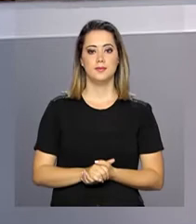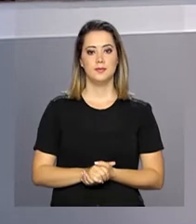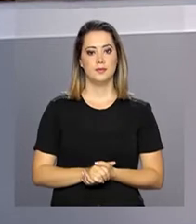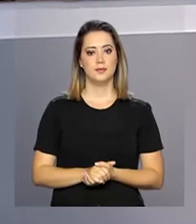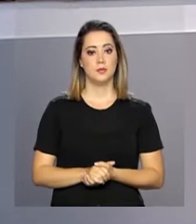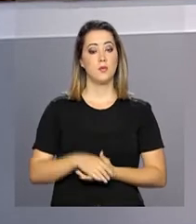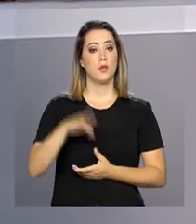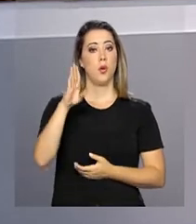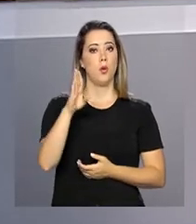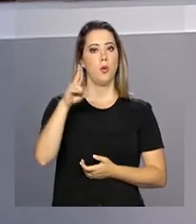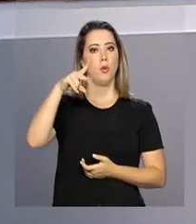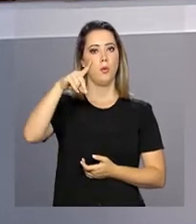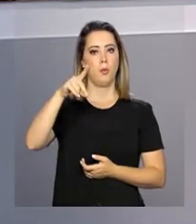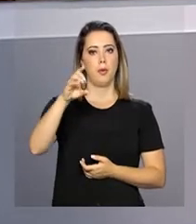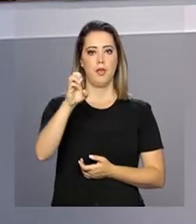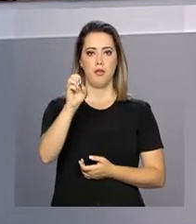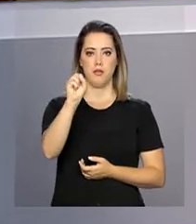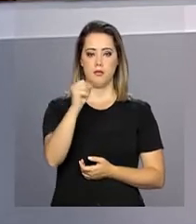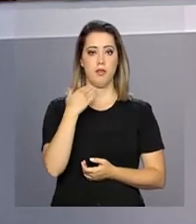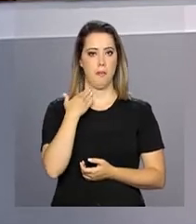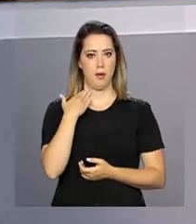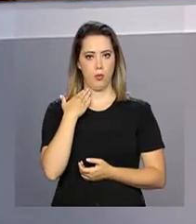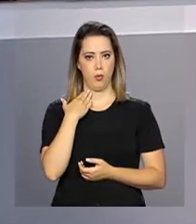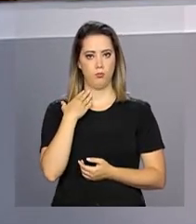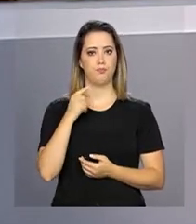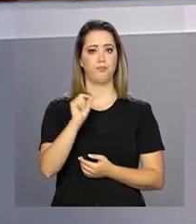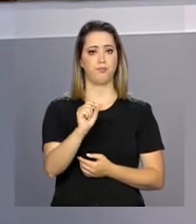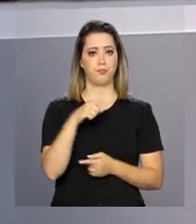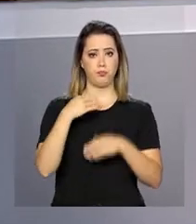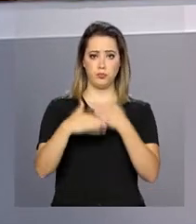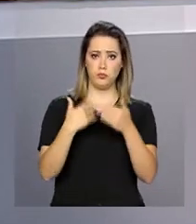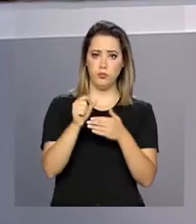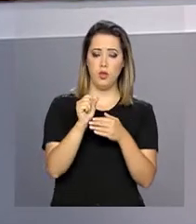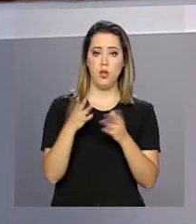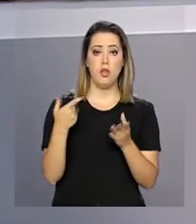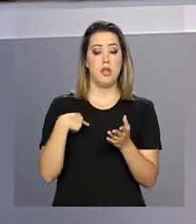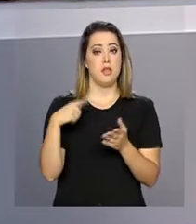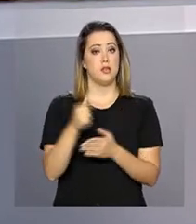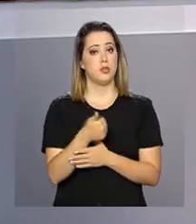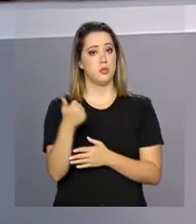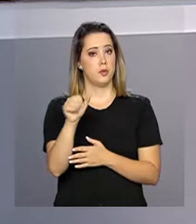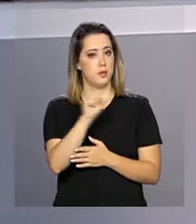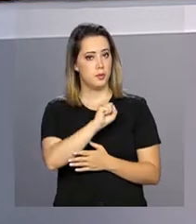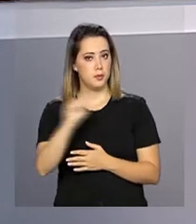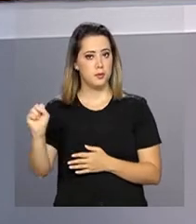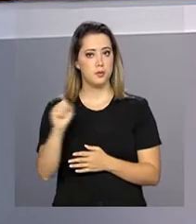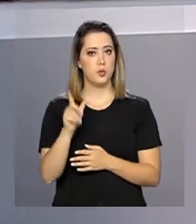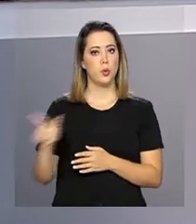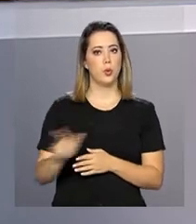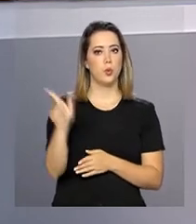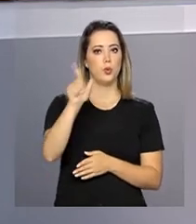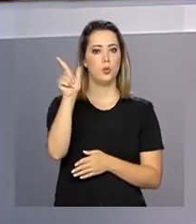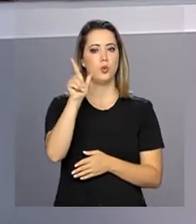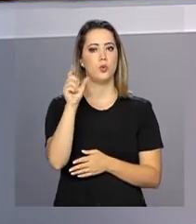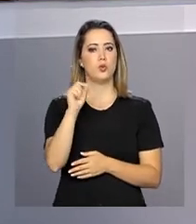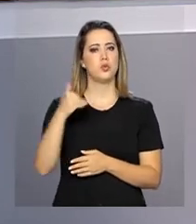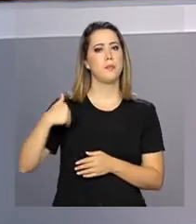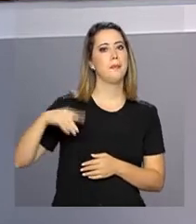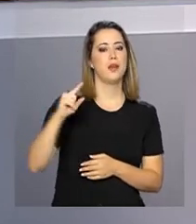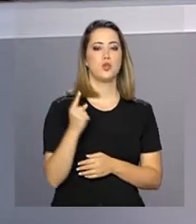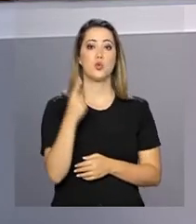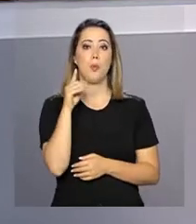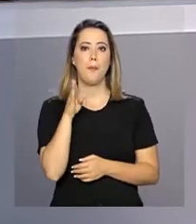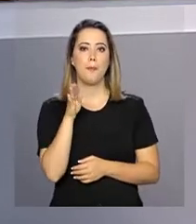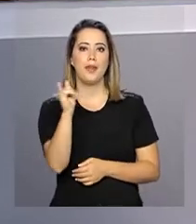O BNDES, Banco Nacional de Desenvolvimento Econômico e Social, fechou o primeiro semestre com um lucro líquido de mais de